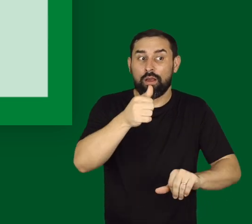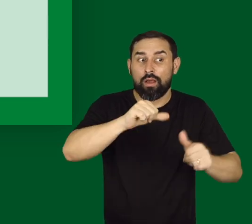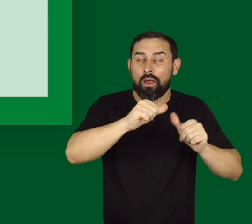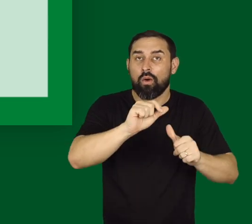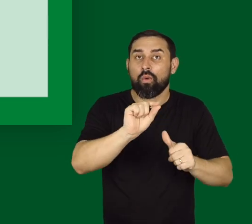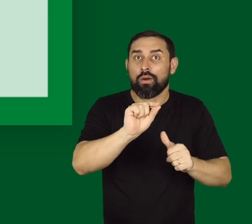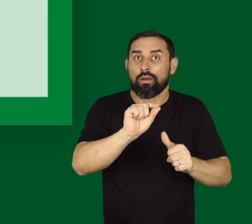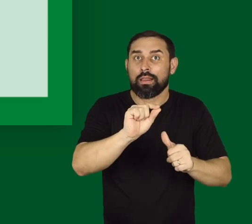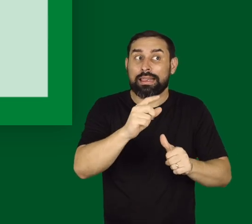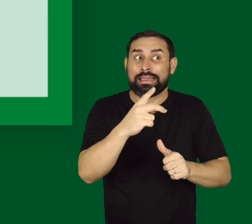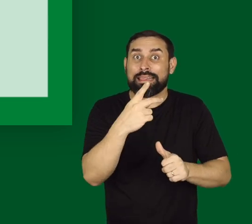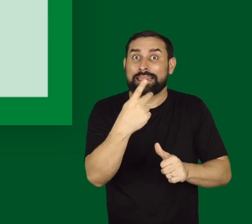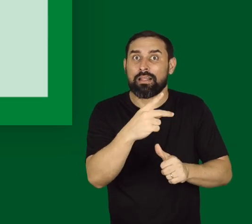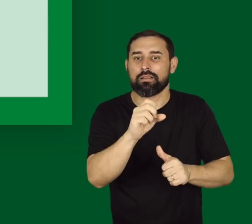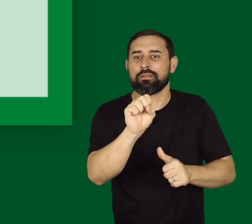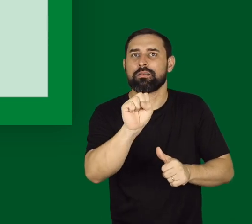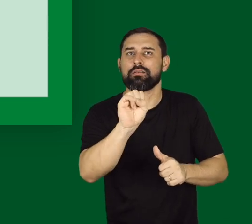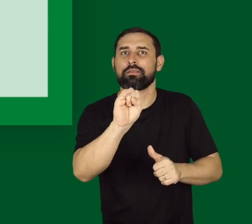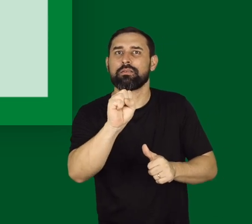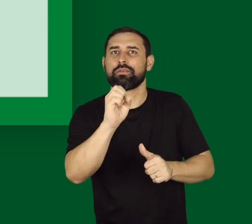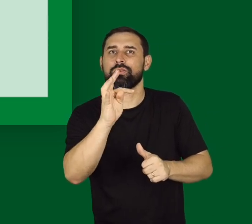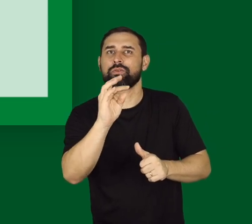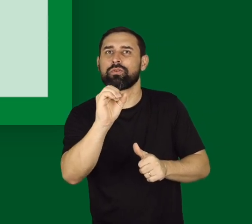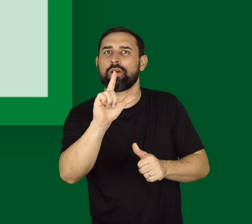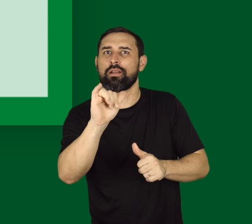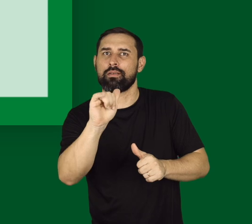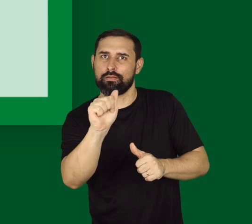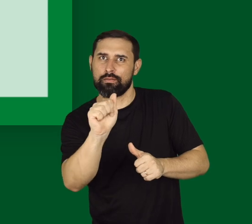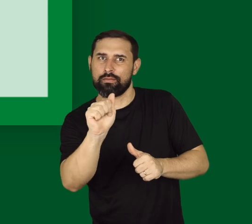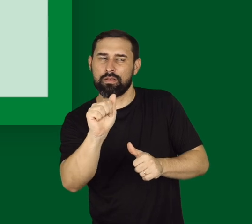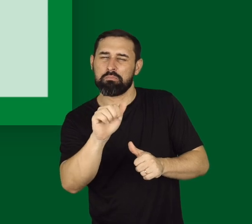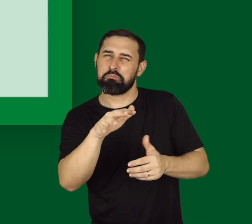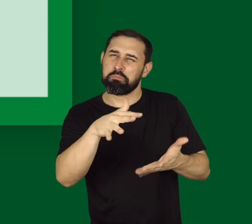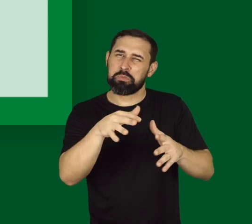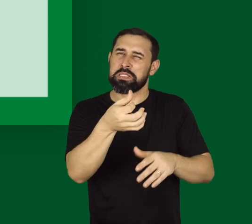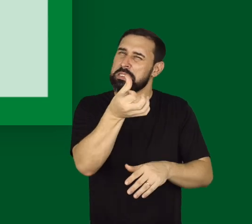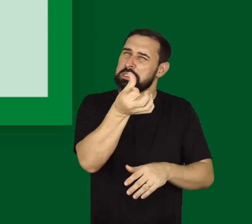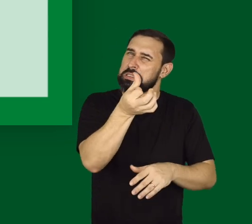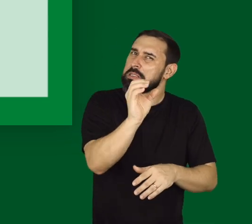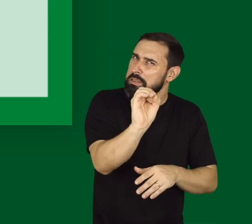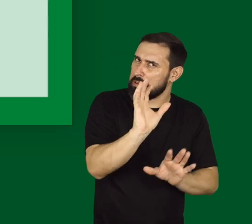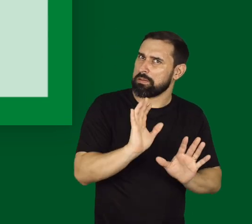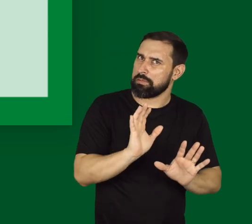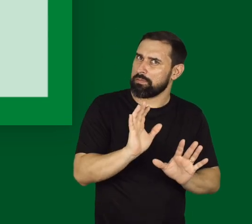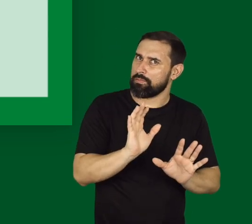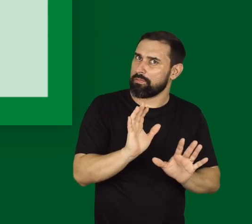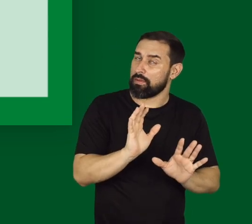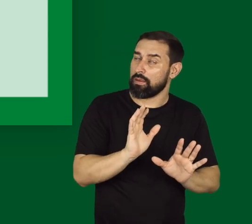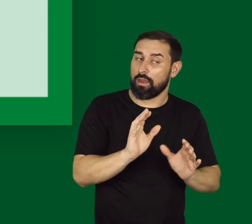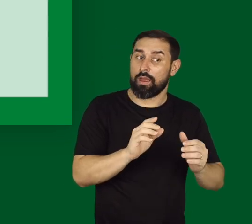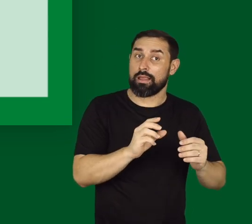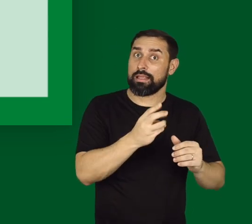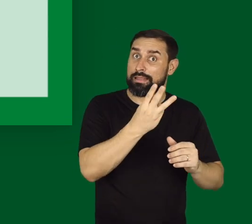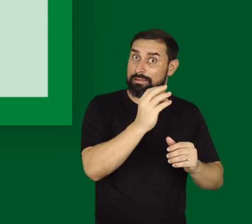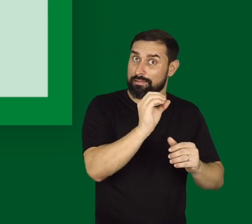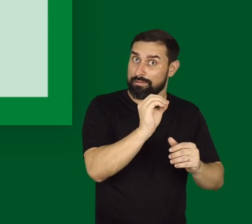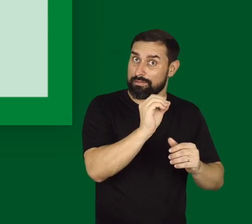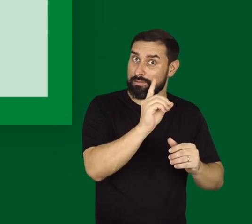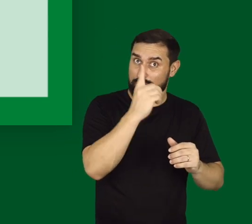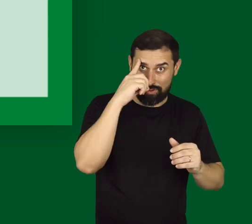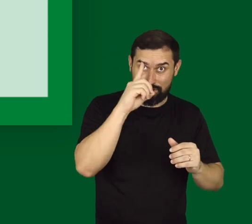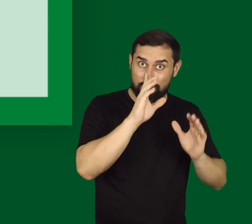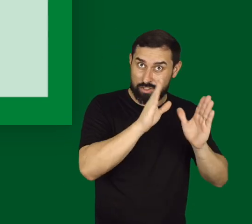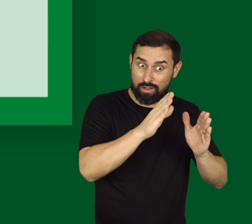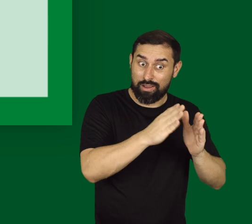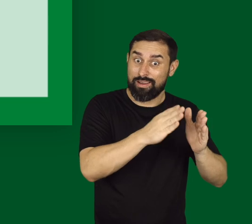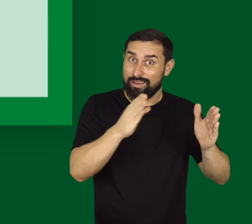recém-nascido, até 30 dias, você vai considerar a PA sistólica, que a gente vai considerar